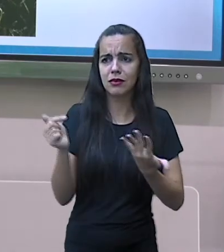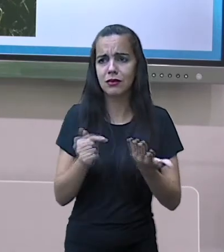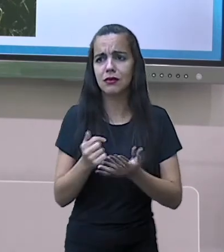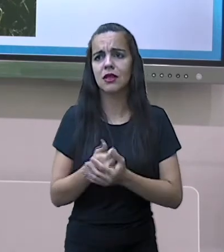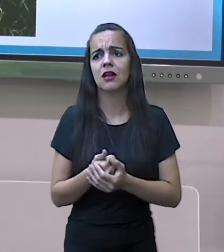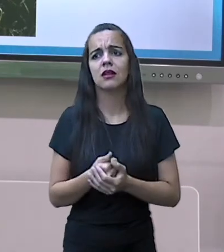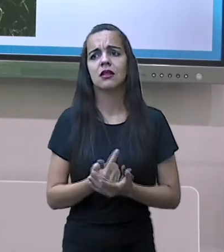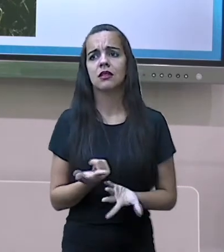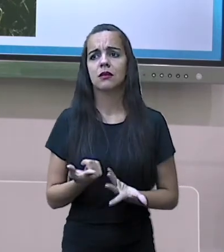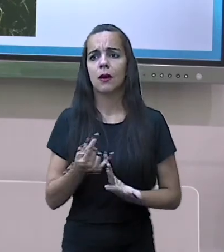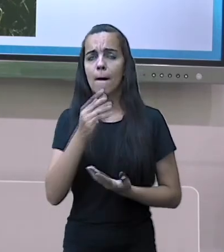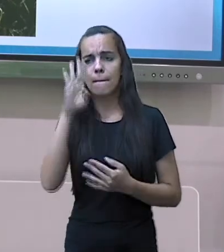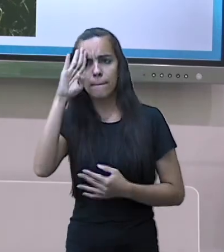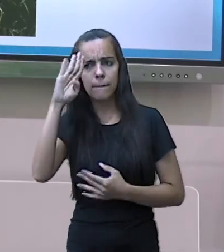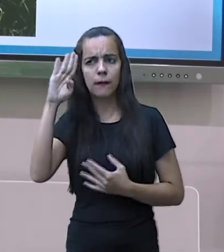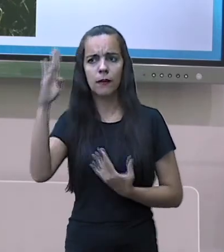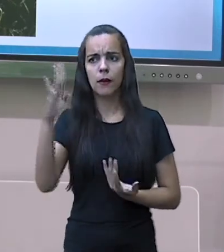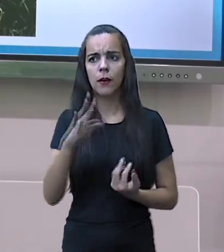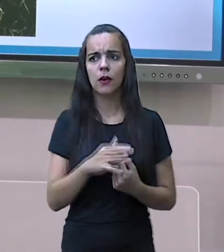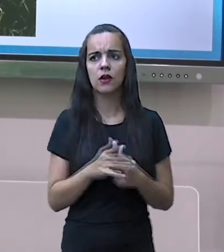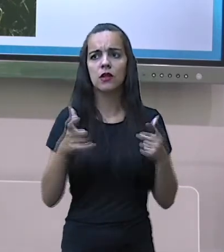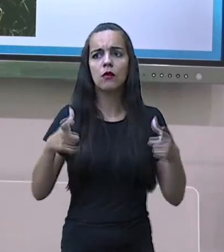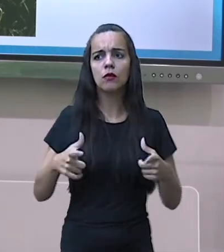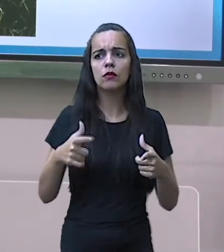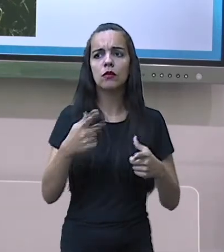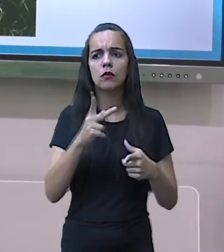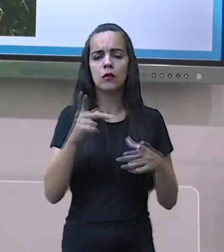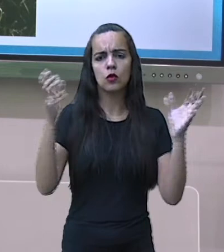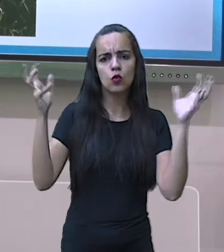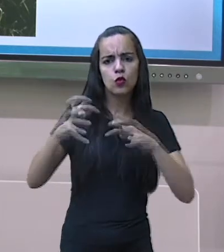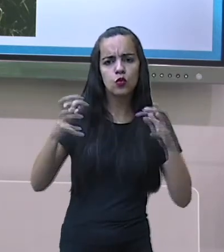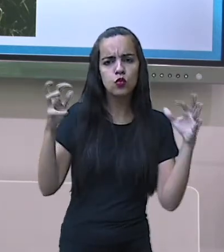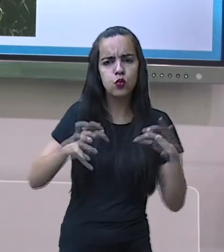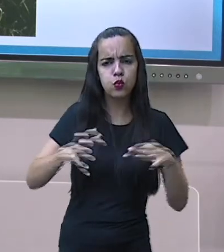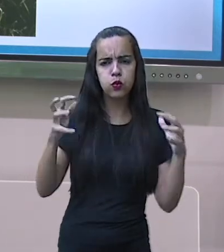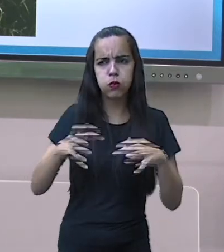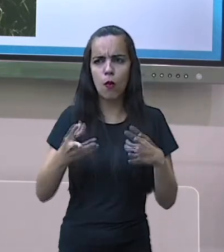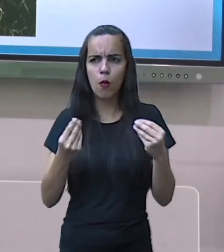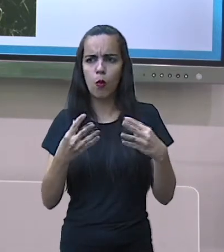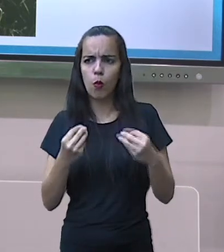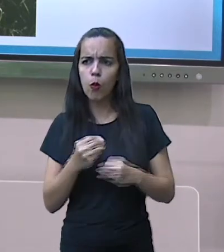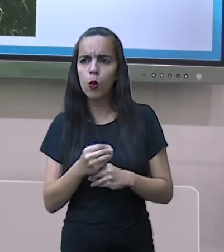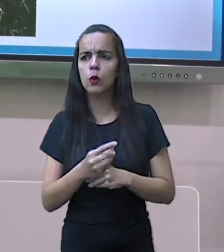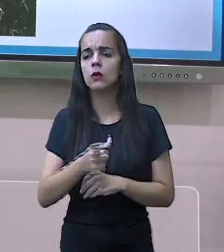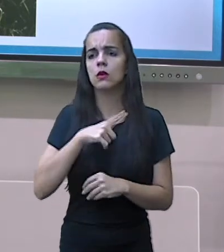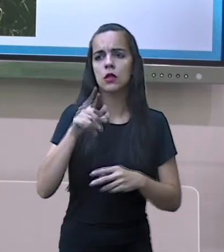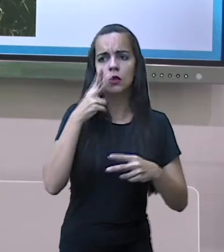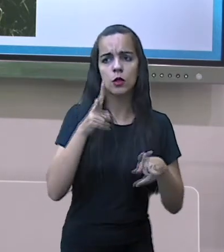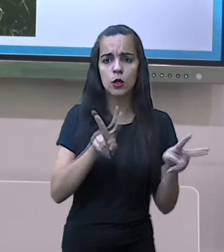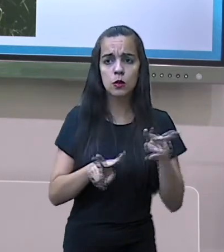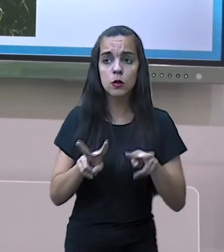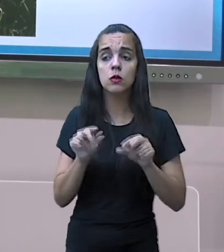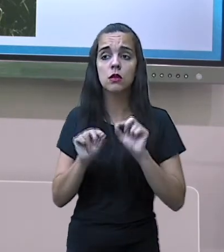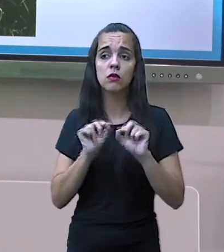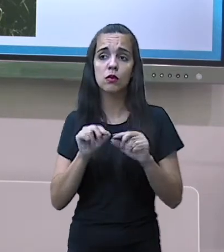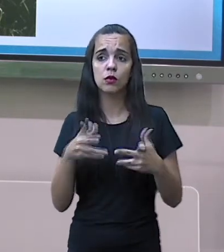mas principal, houve muita chuva. Mas nós podemos observar